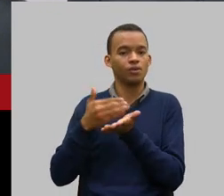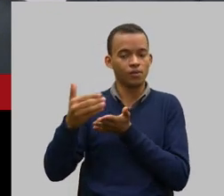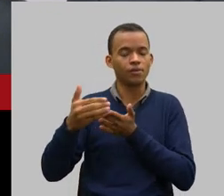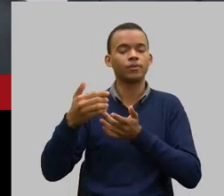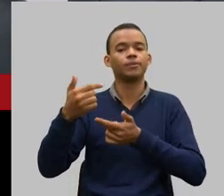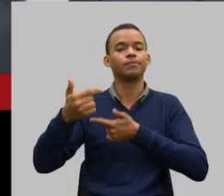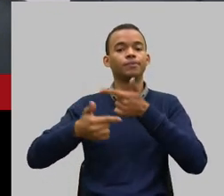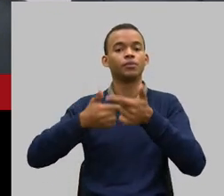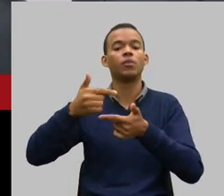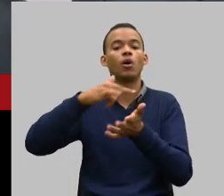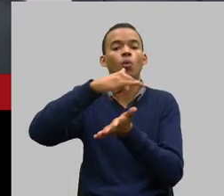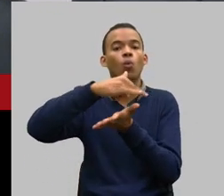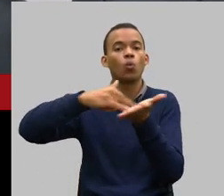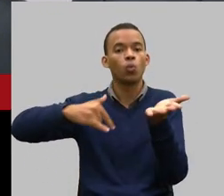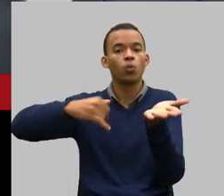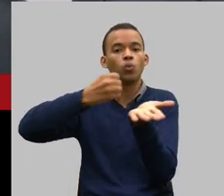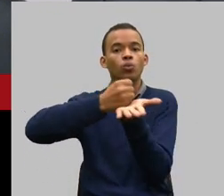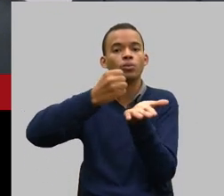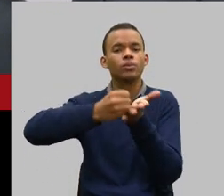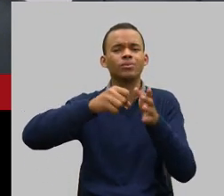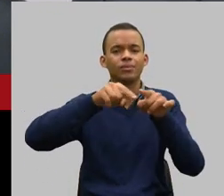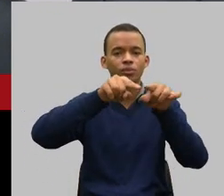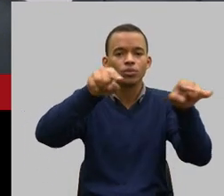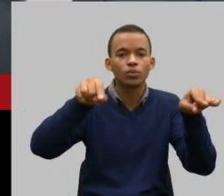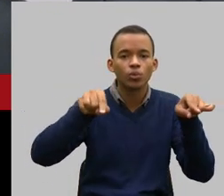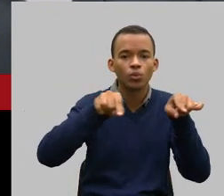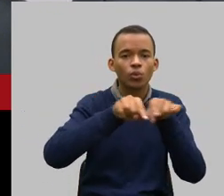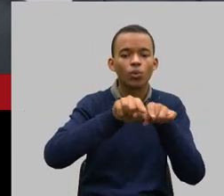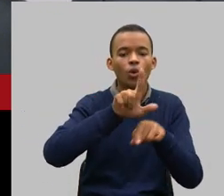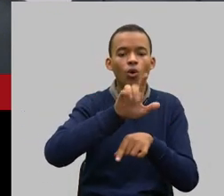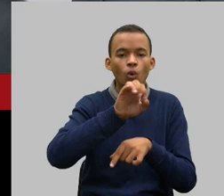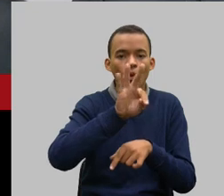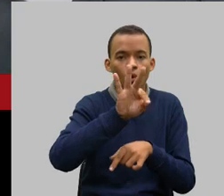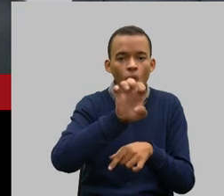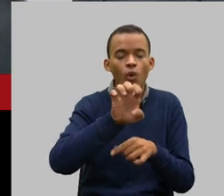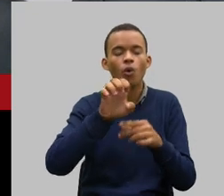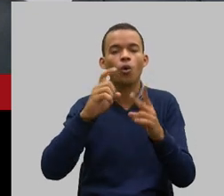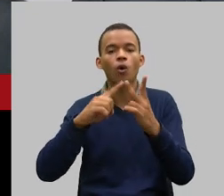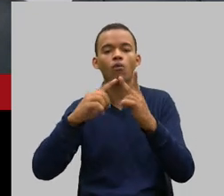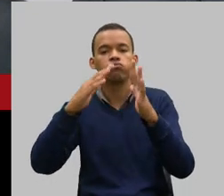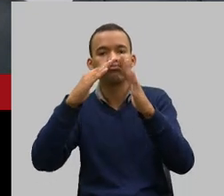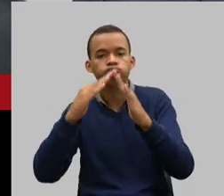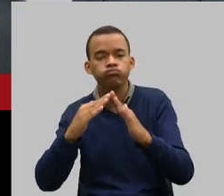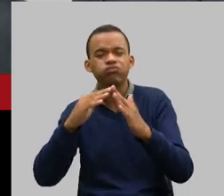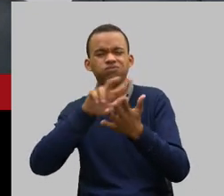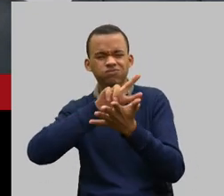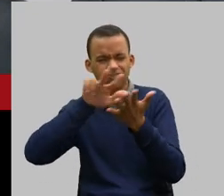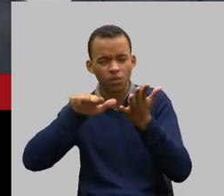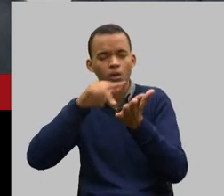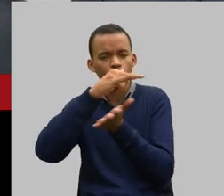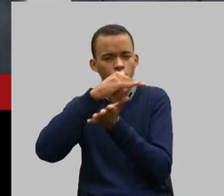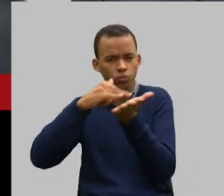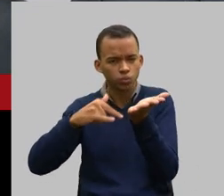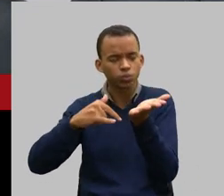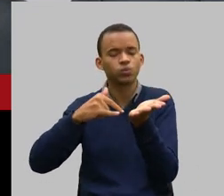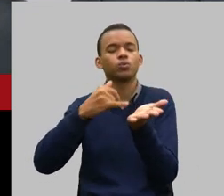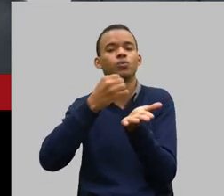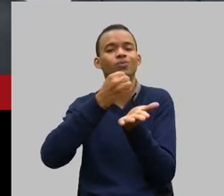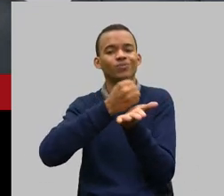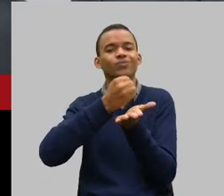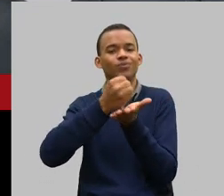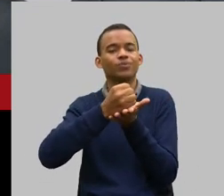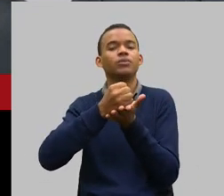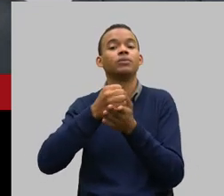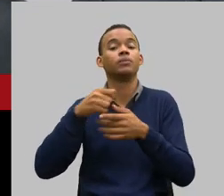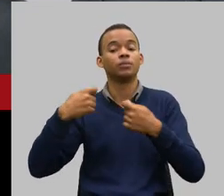regularização fundiária Eh agora precisamos avançar inclusive no caso específico da nossa Rio par de